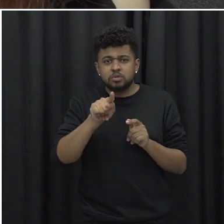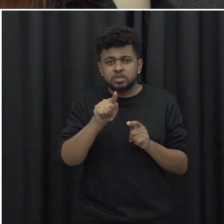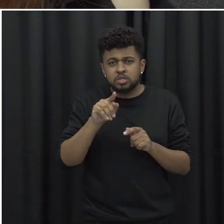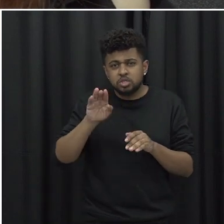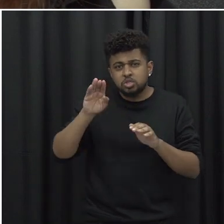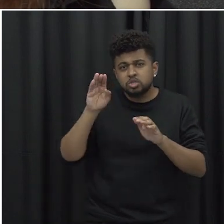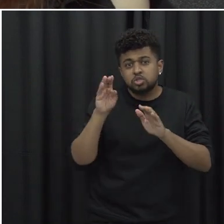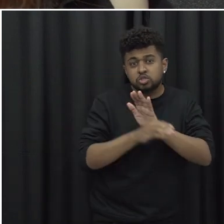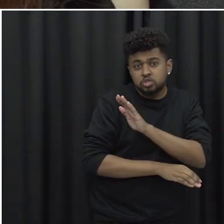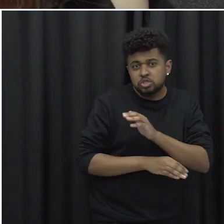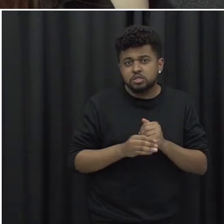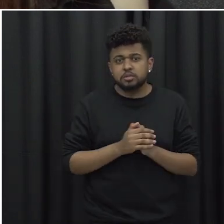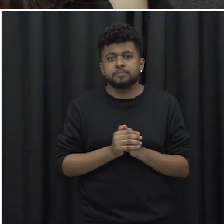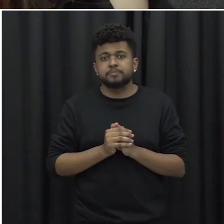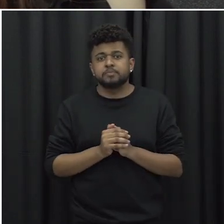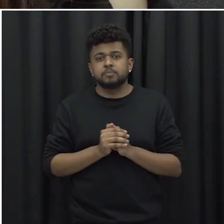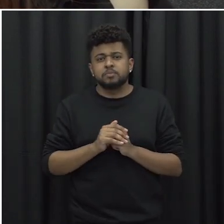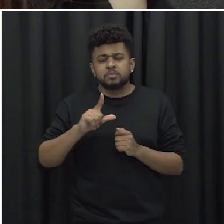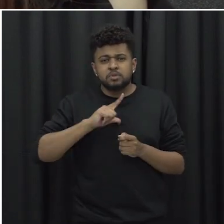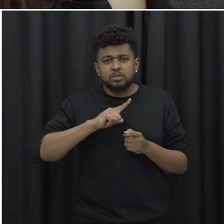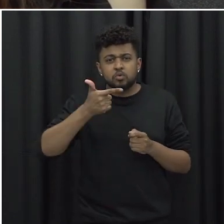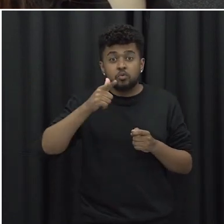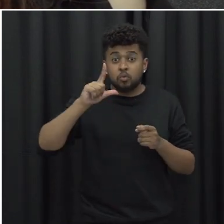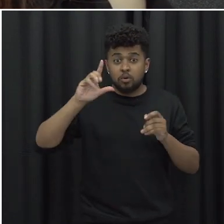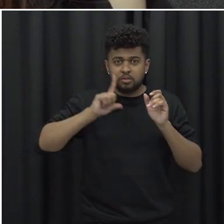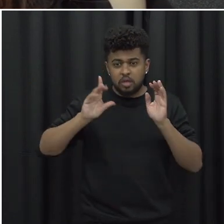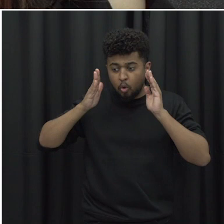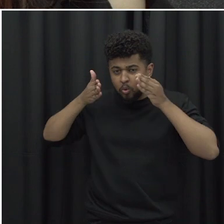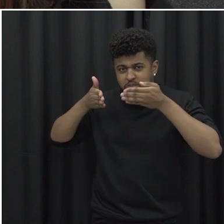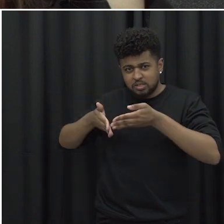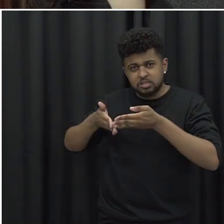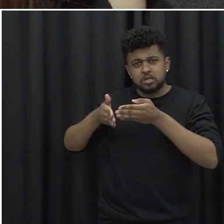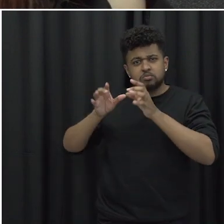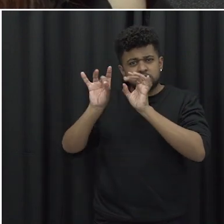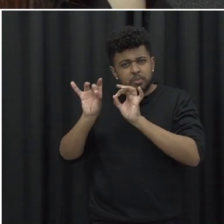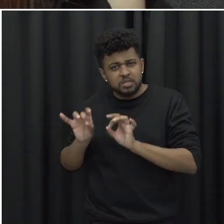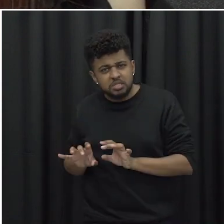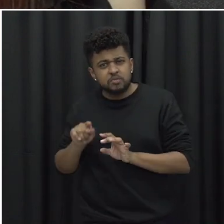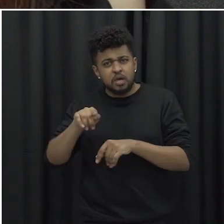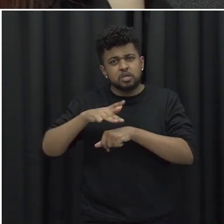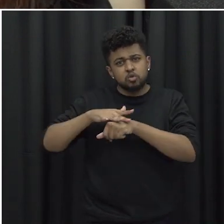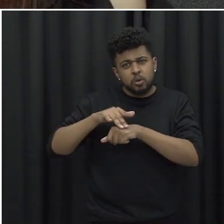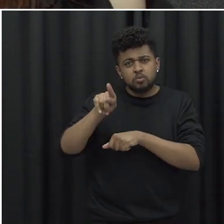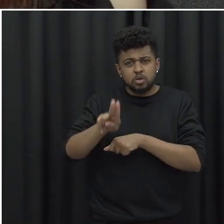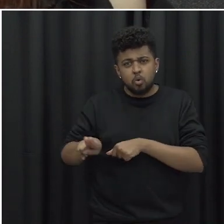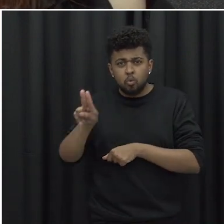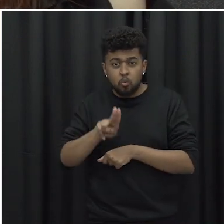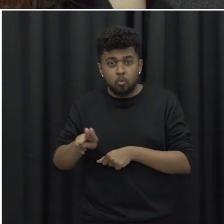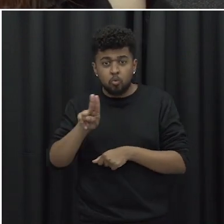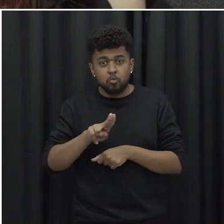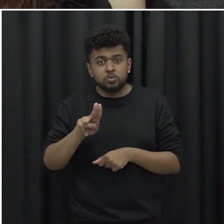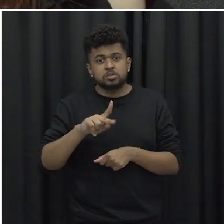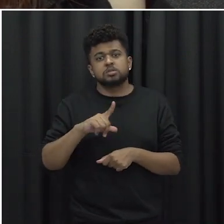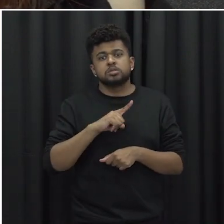para essa doença, você usa de tanto até tanto, não conseguiu, é uma medicação como qualquer outra, então se eu não tiver um efeito bom